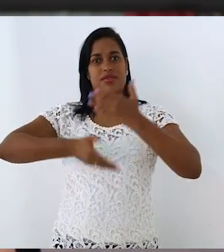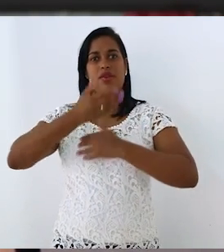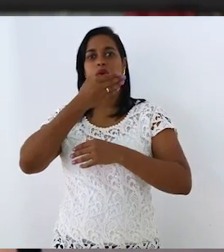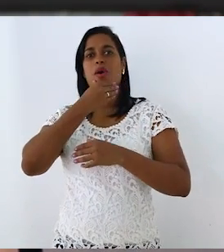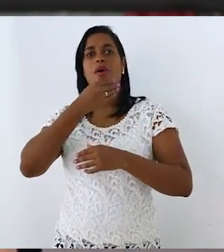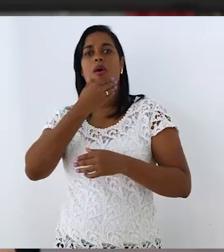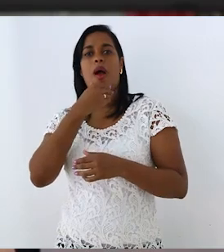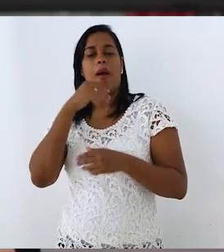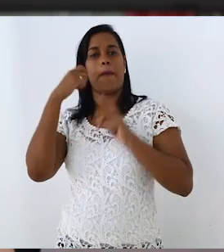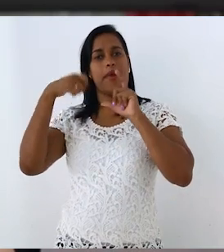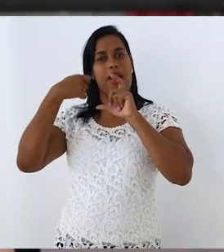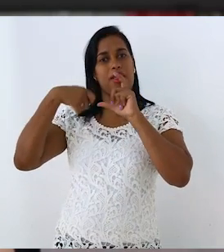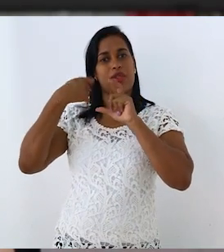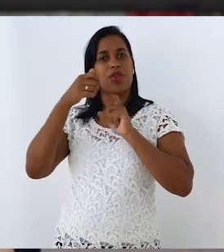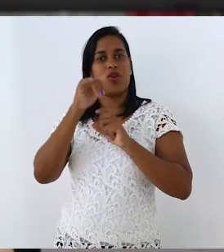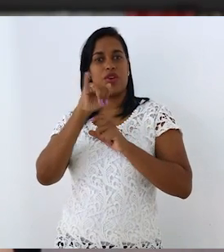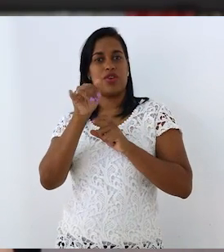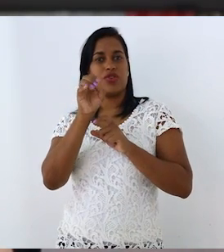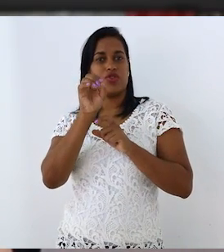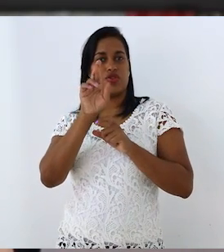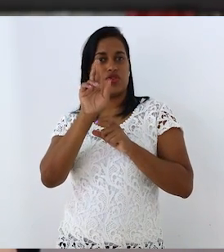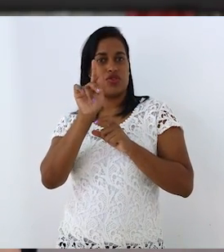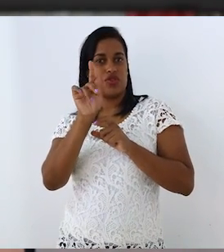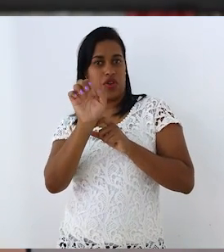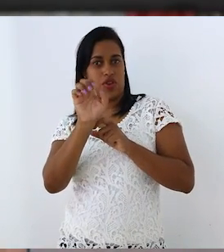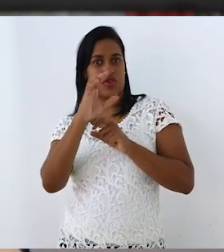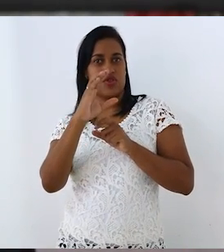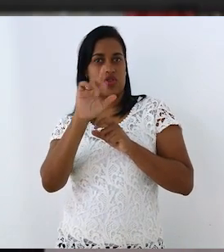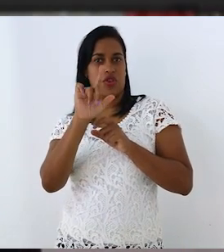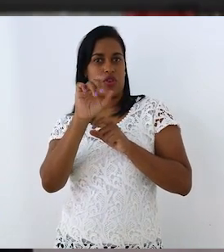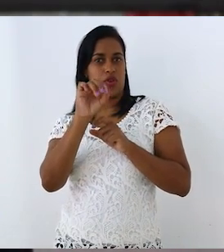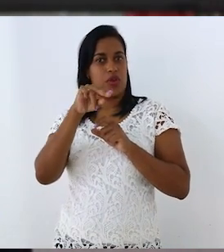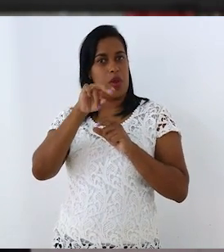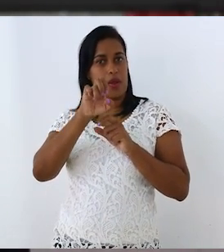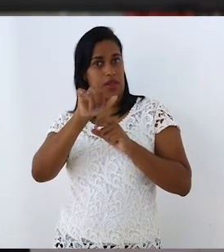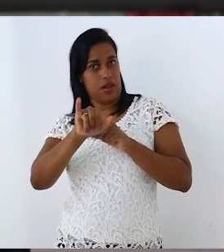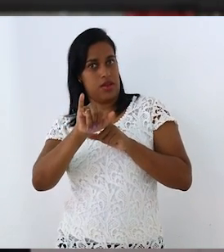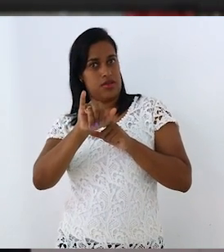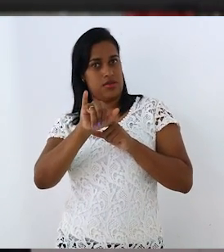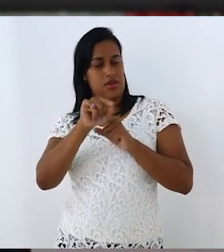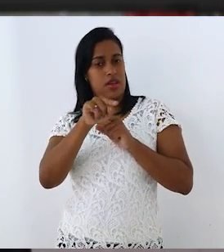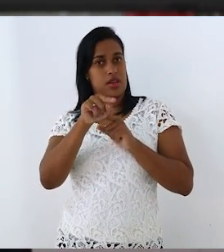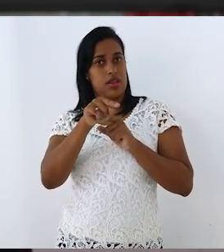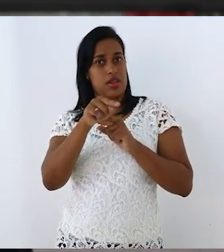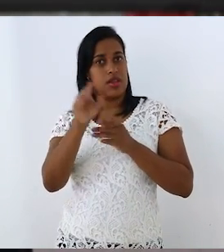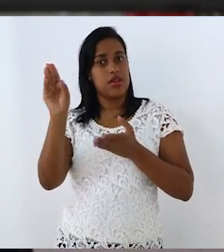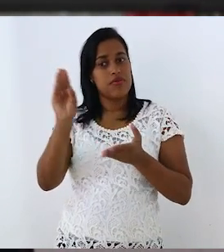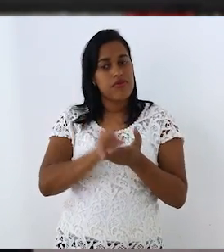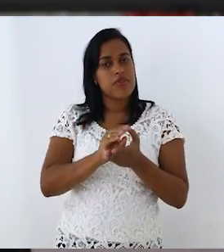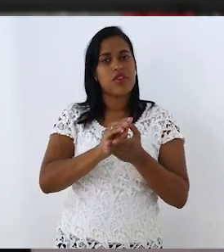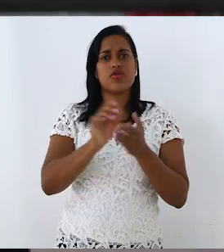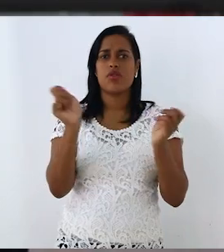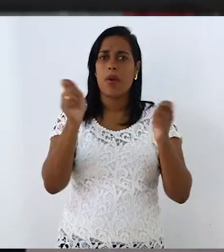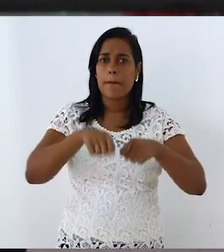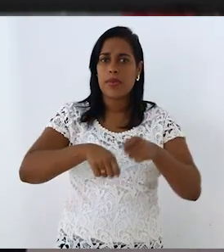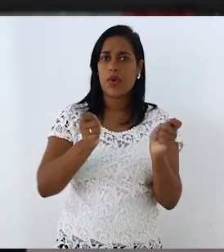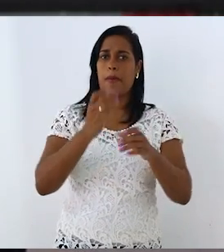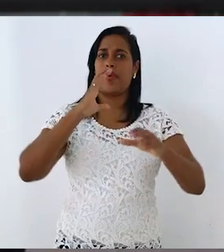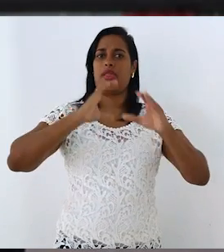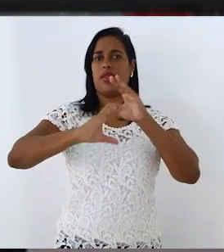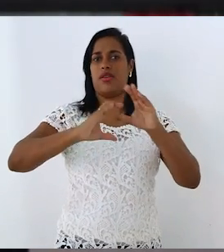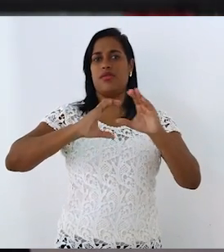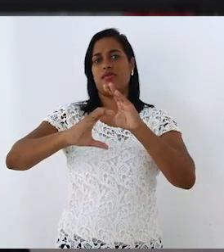George Clooney, ele mostra claramente o seu investimento na formação de uma boa competência